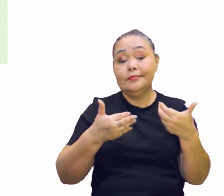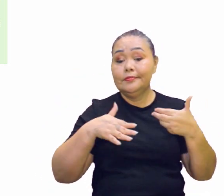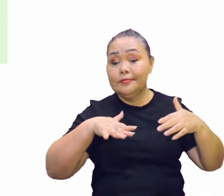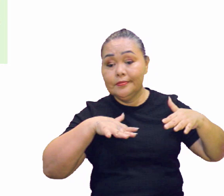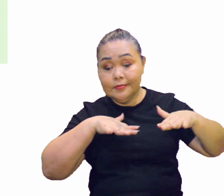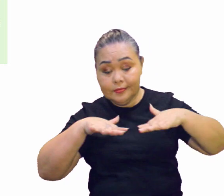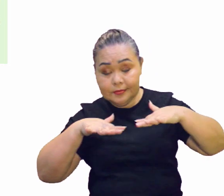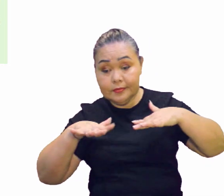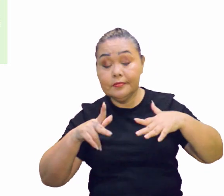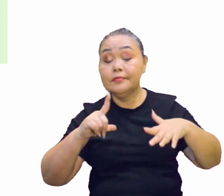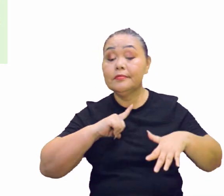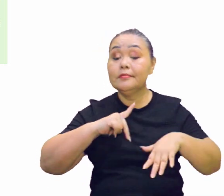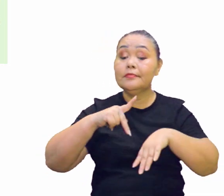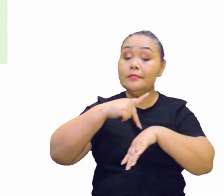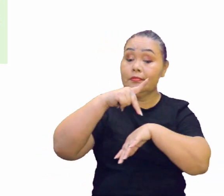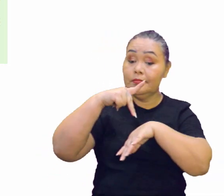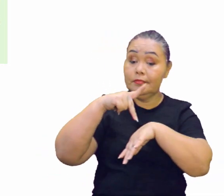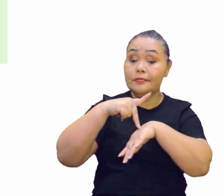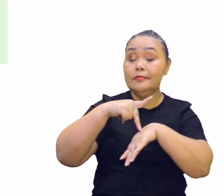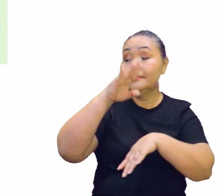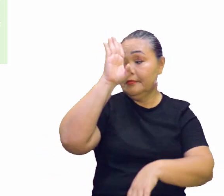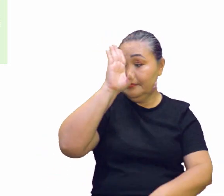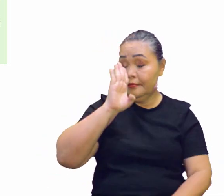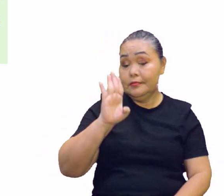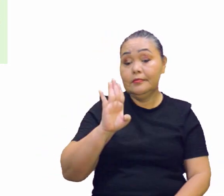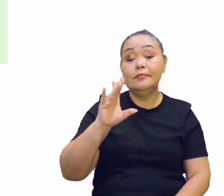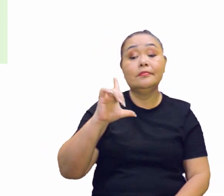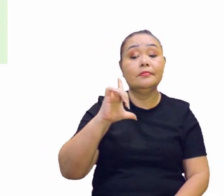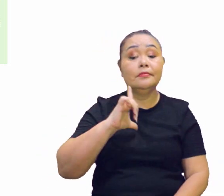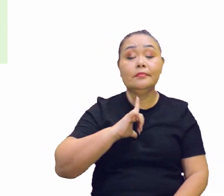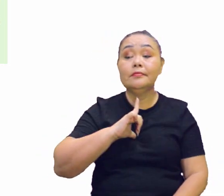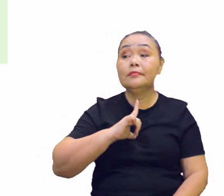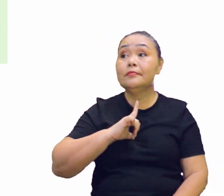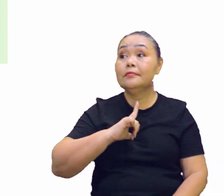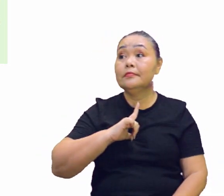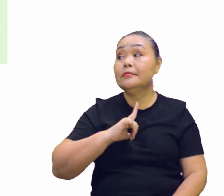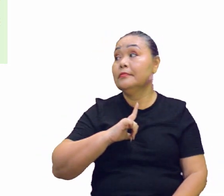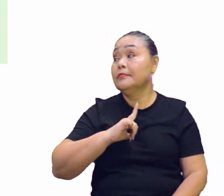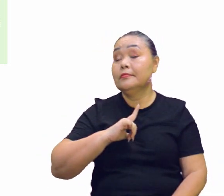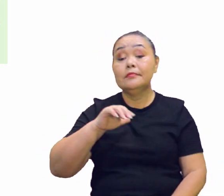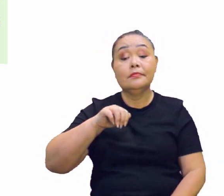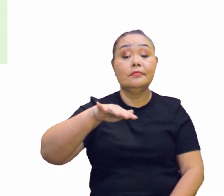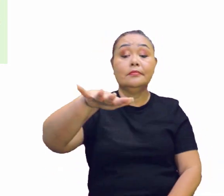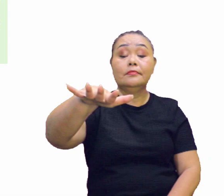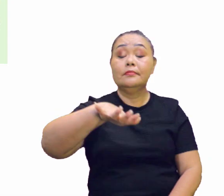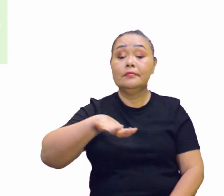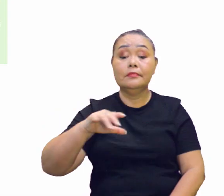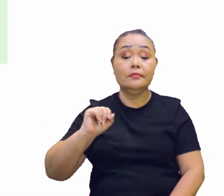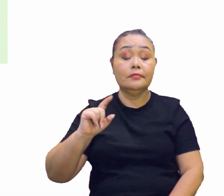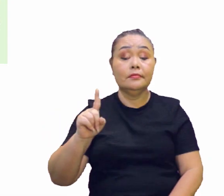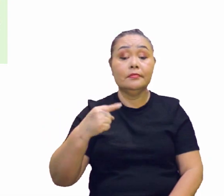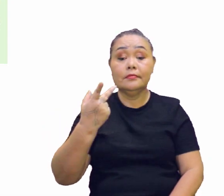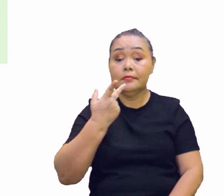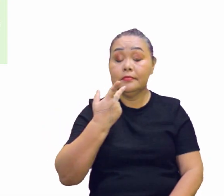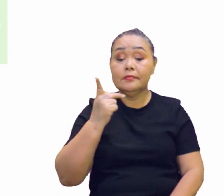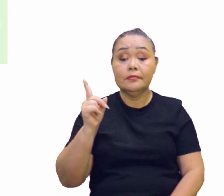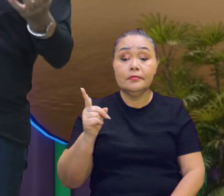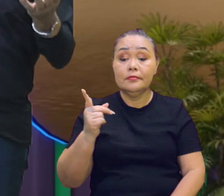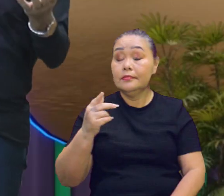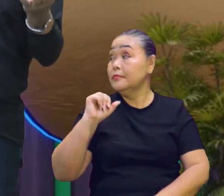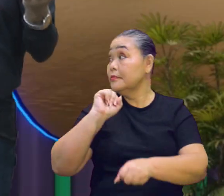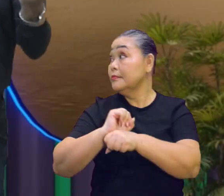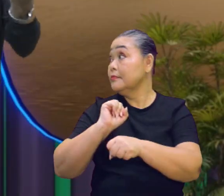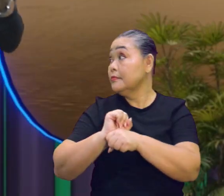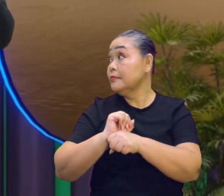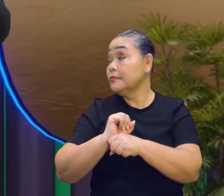um país, Carlinhos, o Brasil, ele tem dimensões continentais. Olha só, vamos lá, vou ter que parar